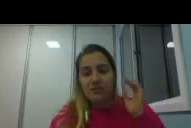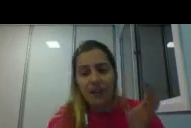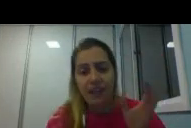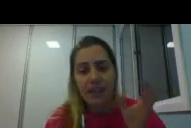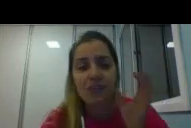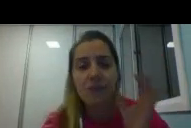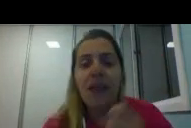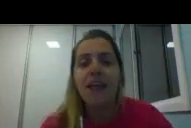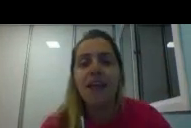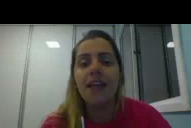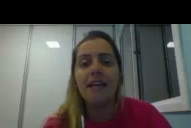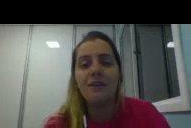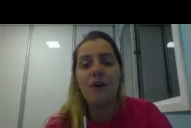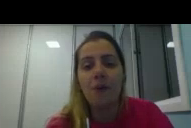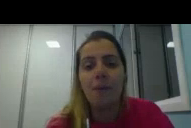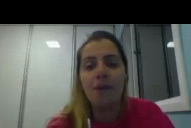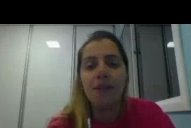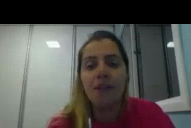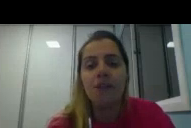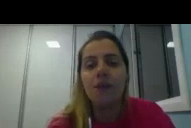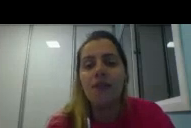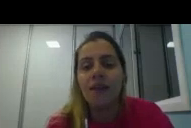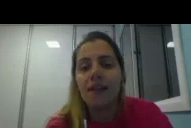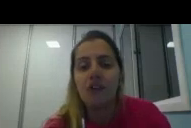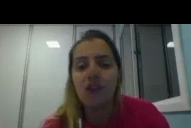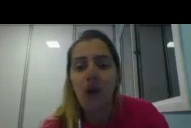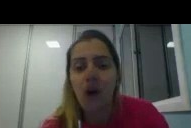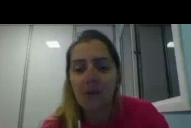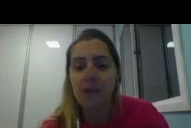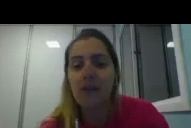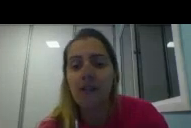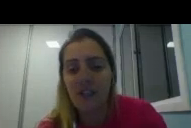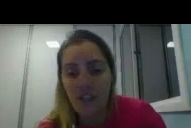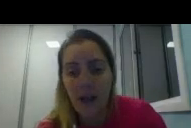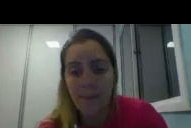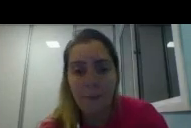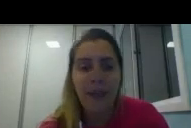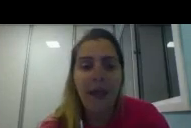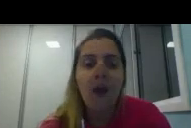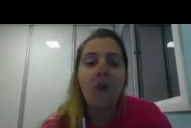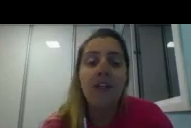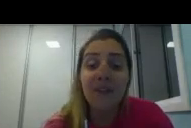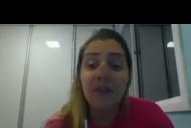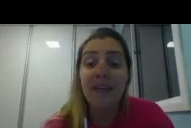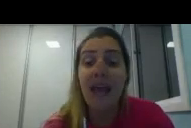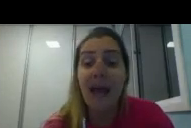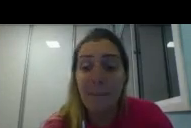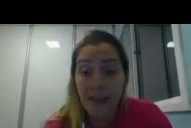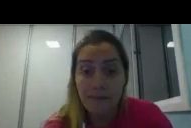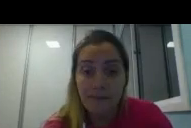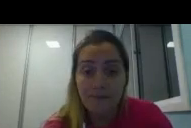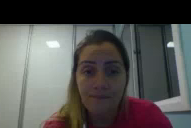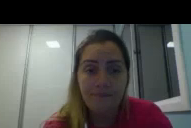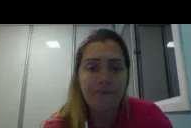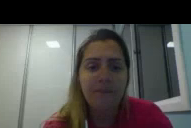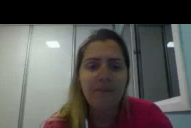estar codificando diferente. E dessa forma, portanto, ele vai ter anticorpos anti-A. O indivíduo que é